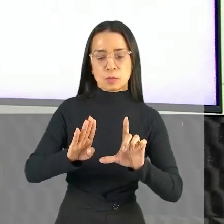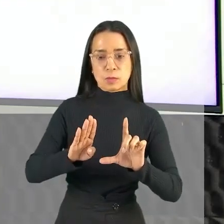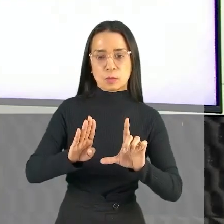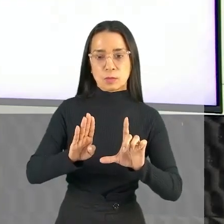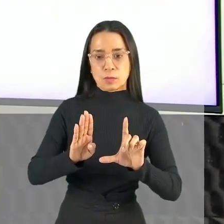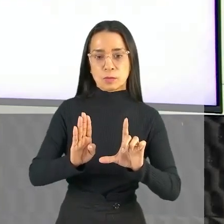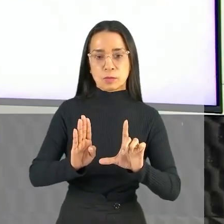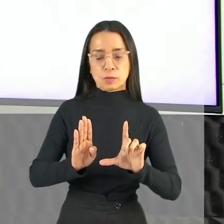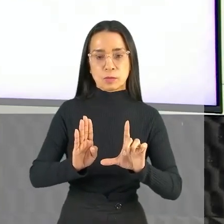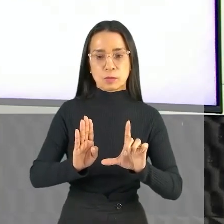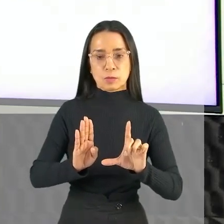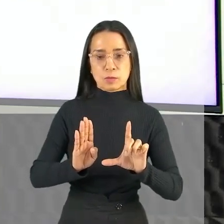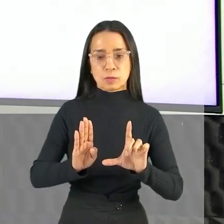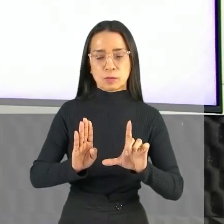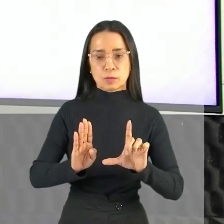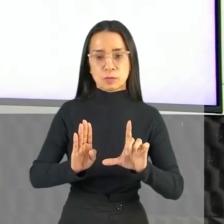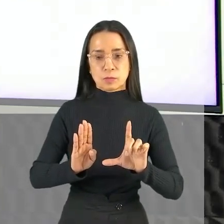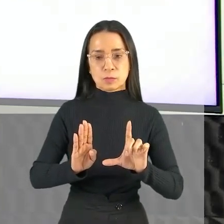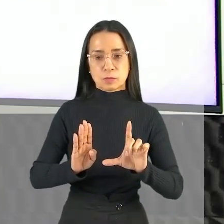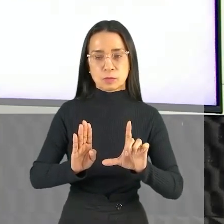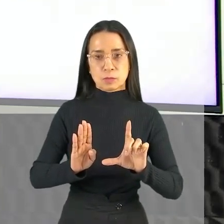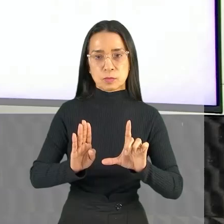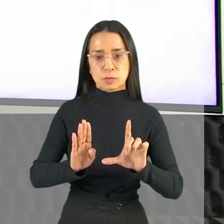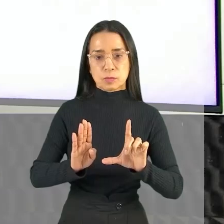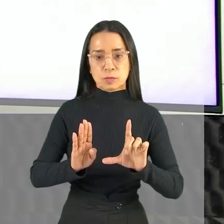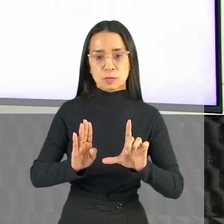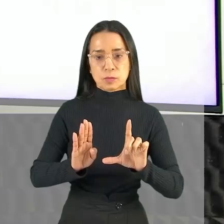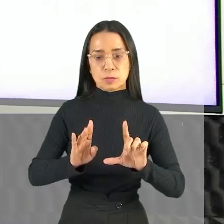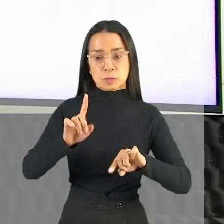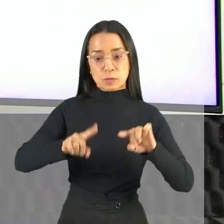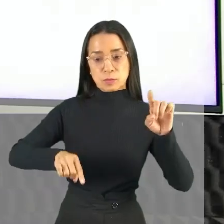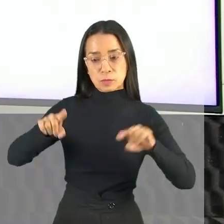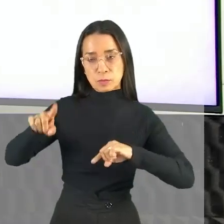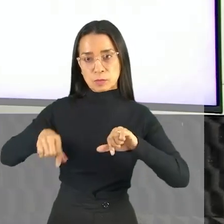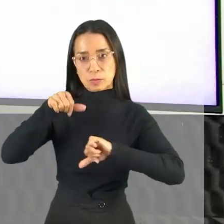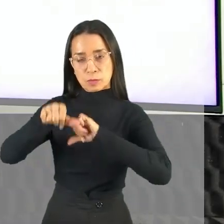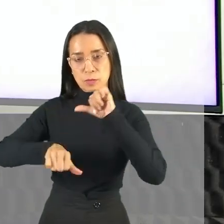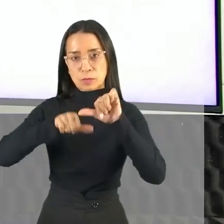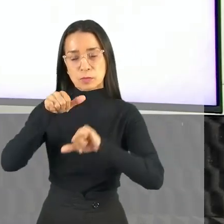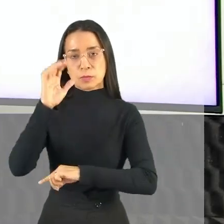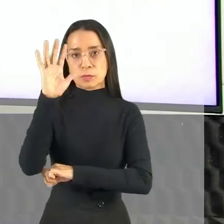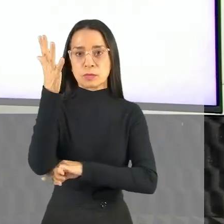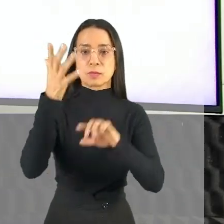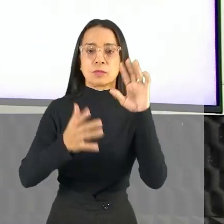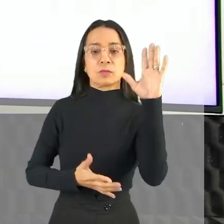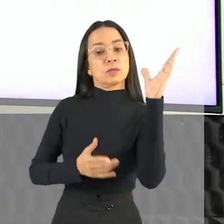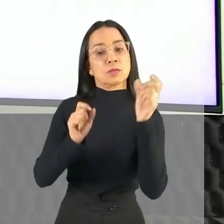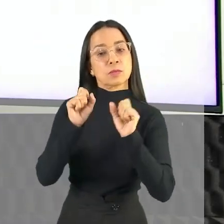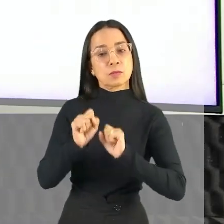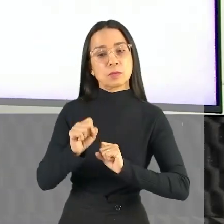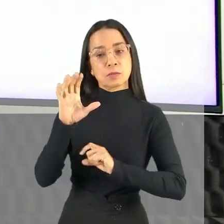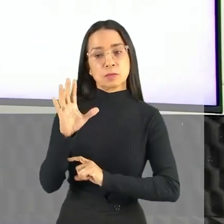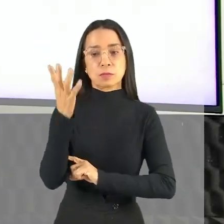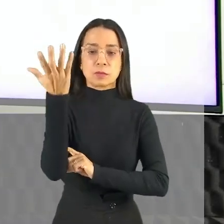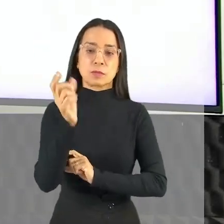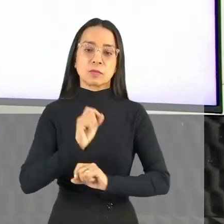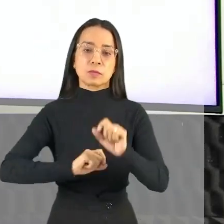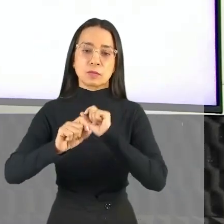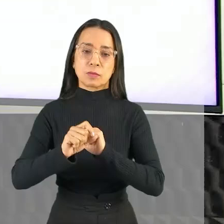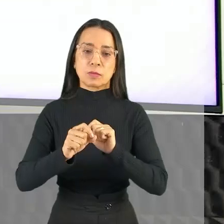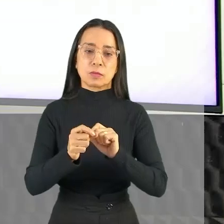variações de temperaturas e precipitação, quer dizer, variações, alterações na natureza podem ser fatores decisivos